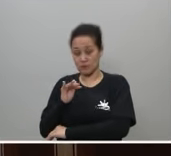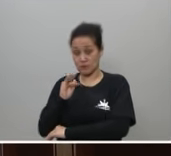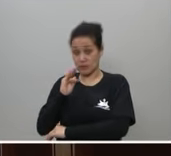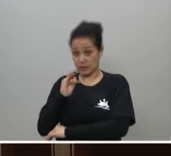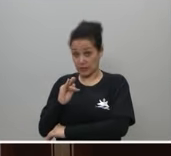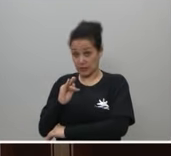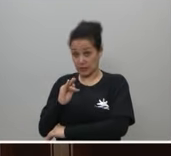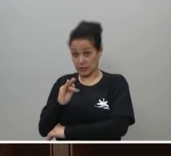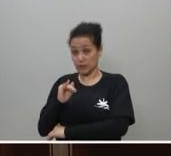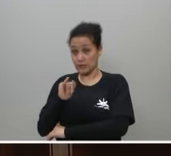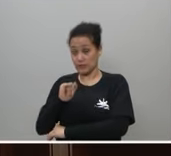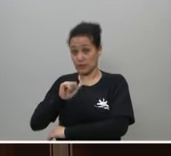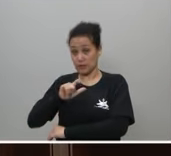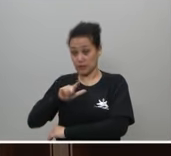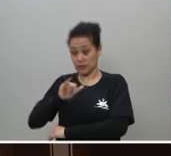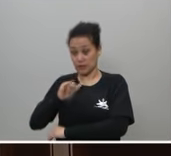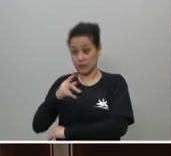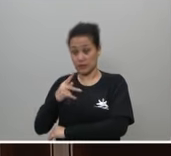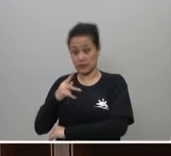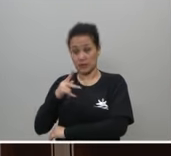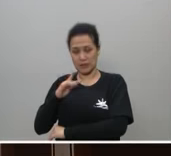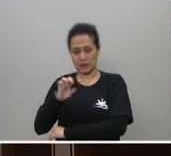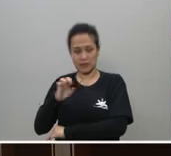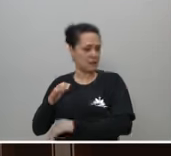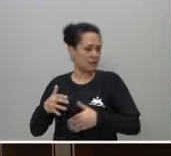Filipe se arrogou,